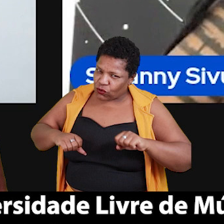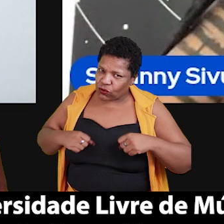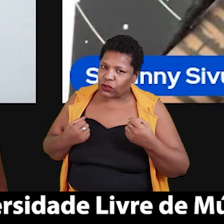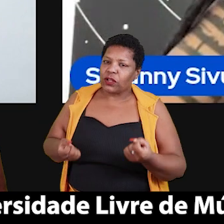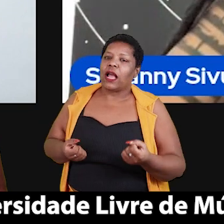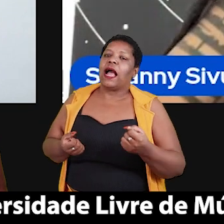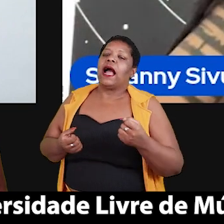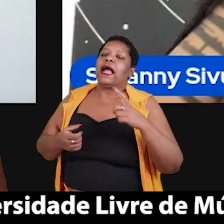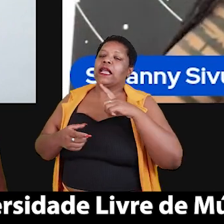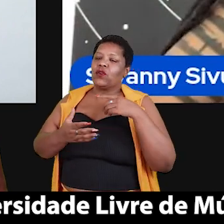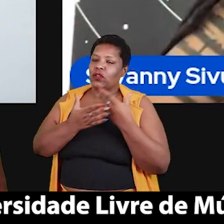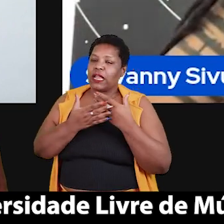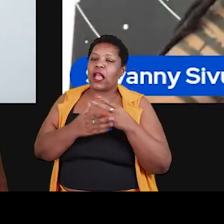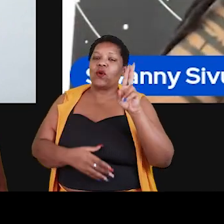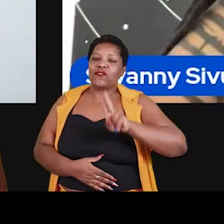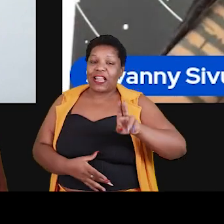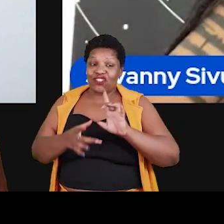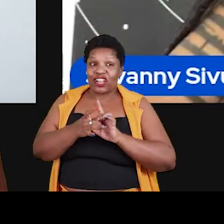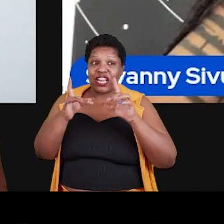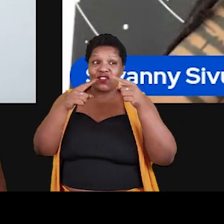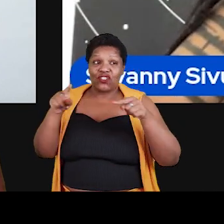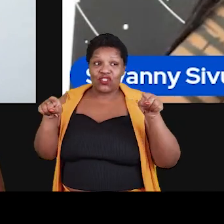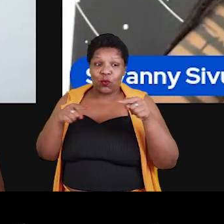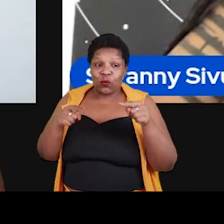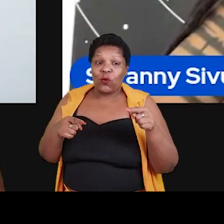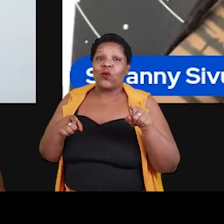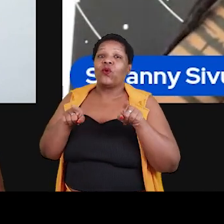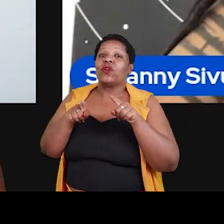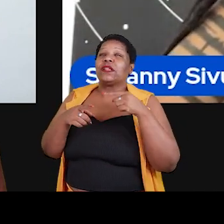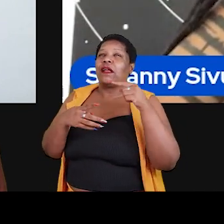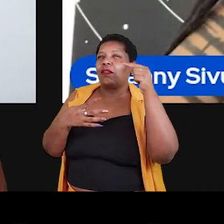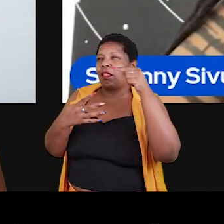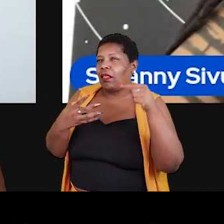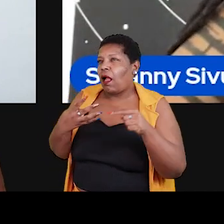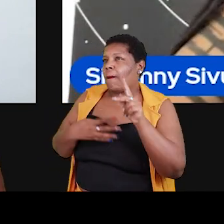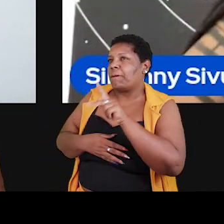Universidade Livre de Música, passei pelo Souza Lima, estudei com diversos professores